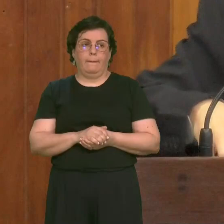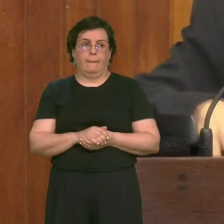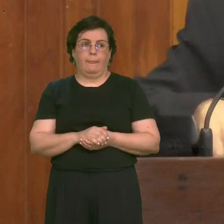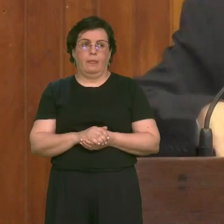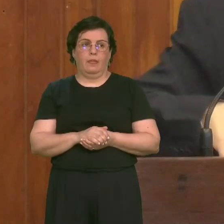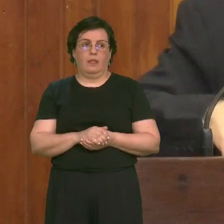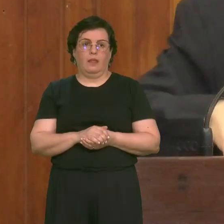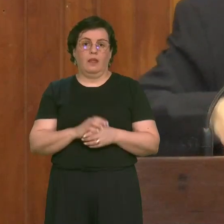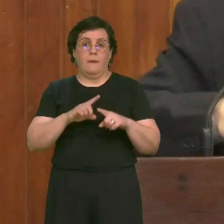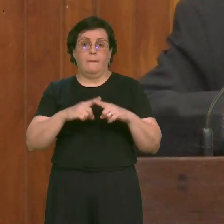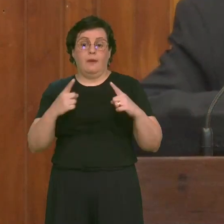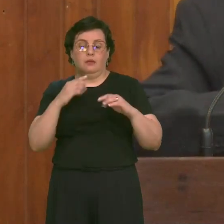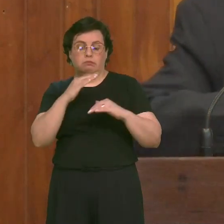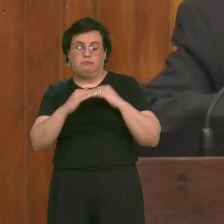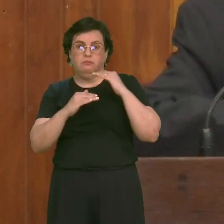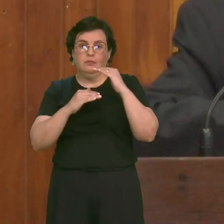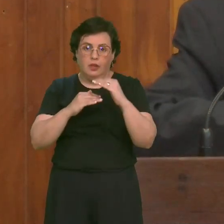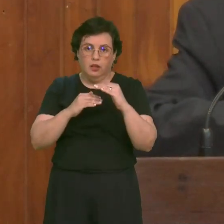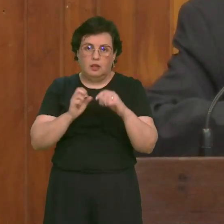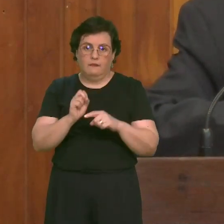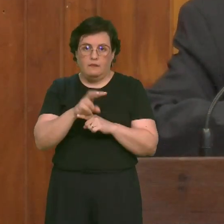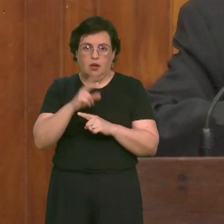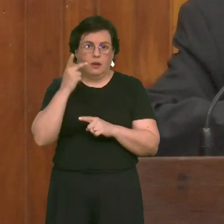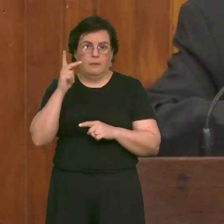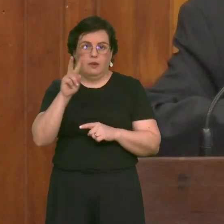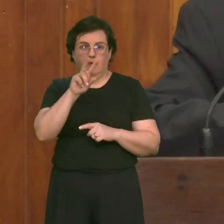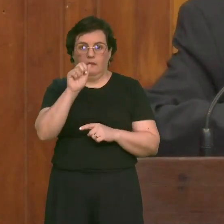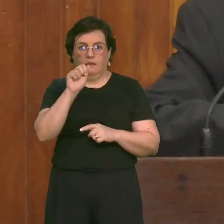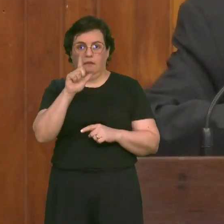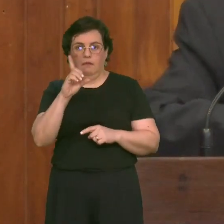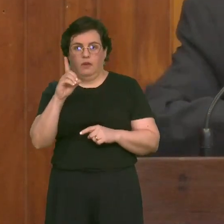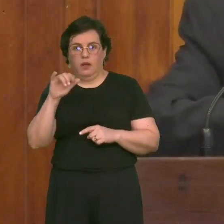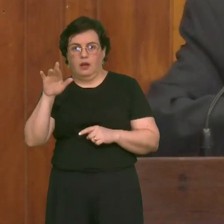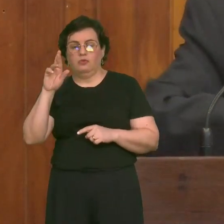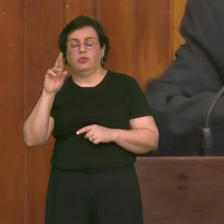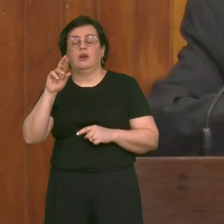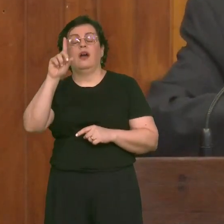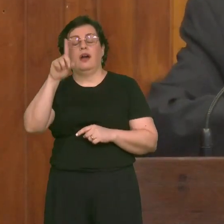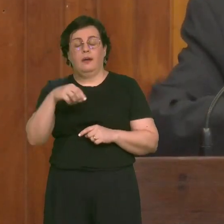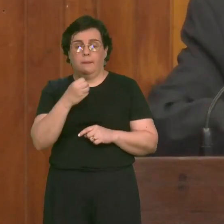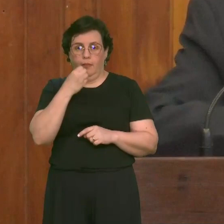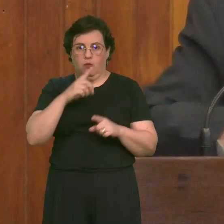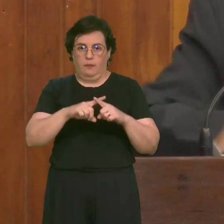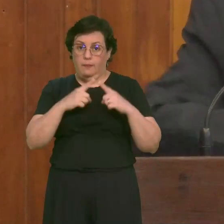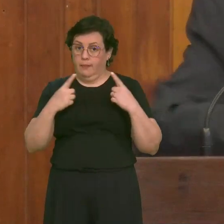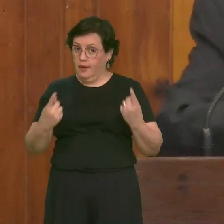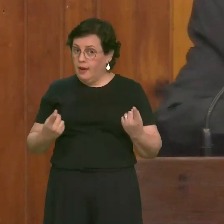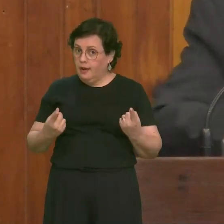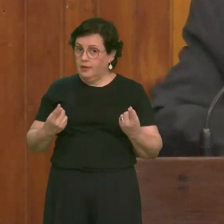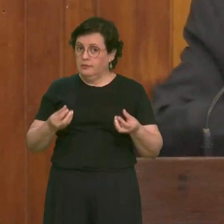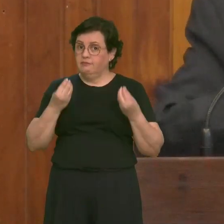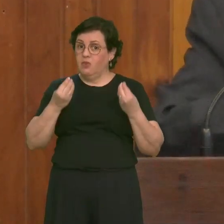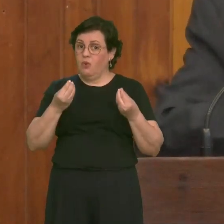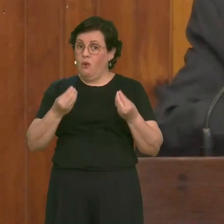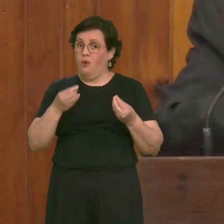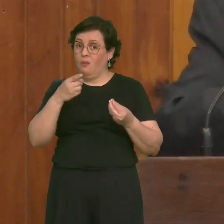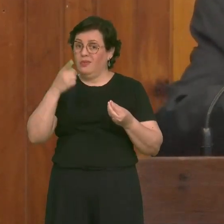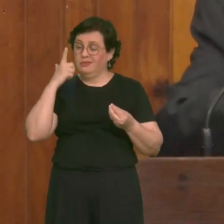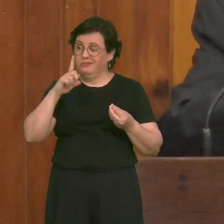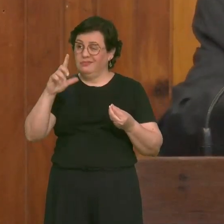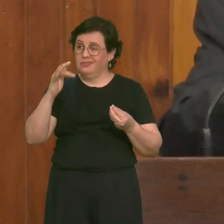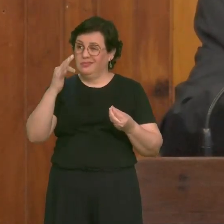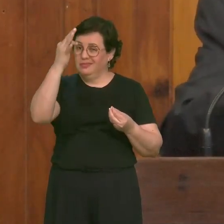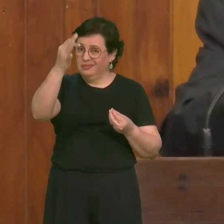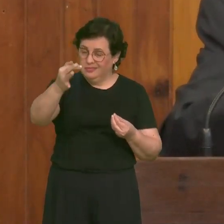Assunção do cargo pelo Dr Valdir é salutar Agora resta saber como é que isto vai ficar porque